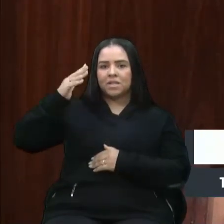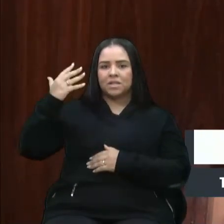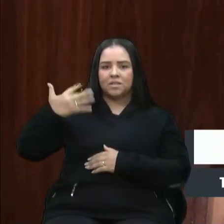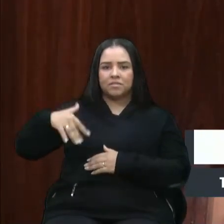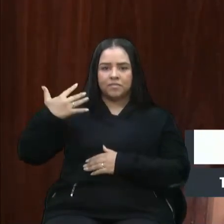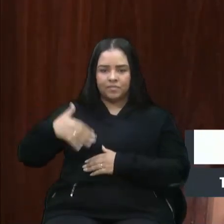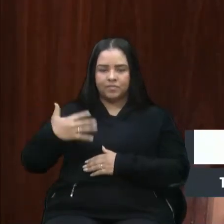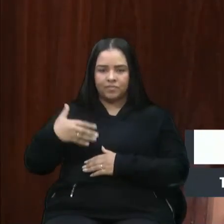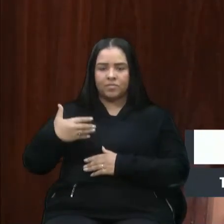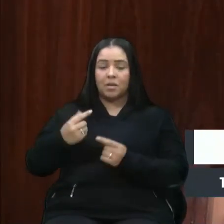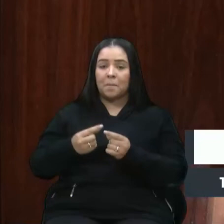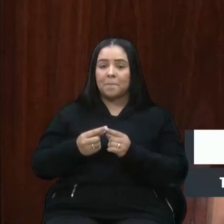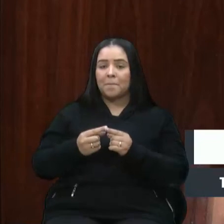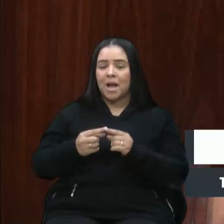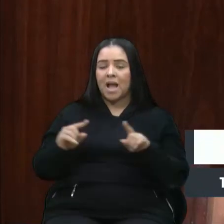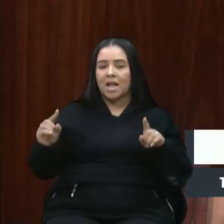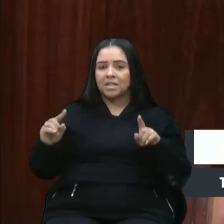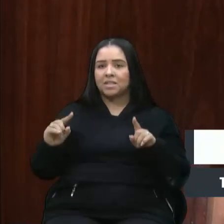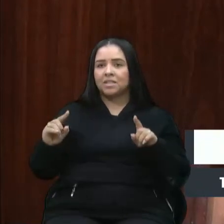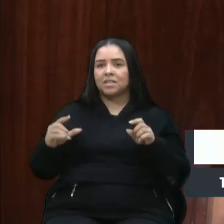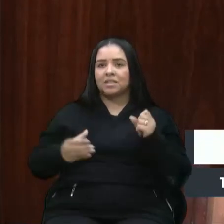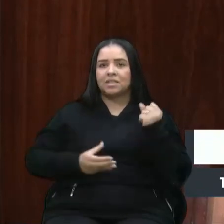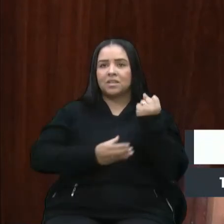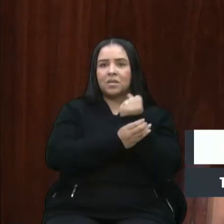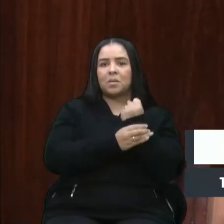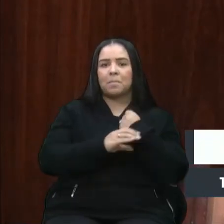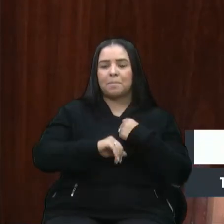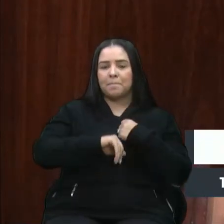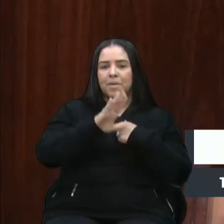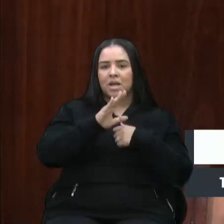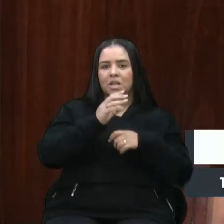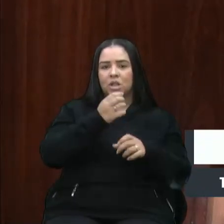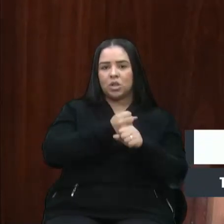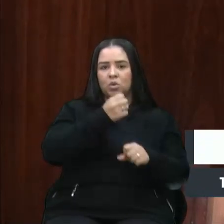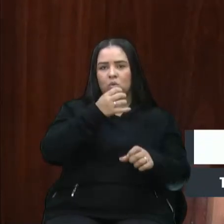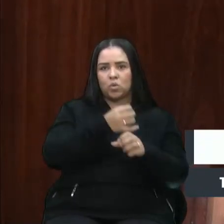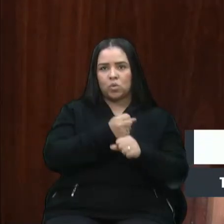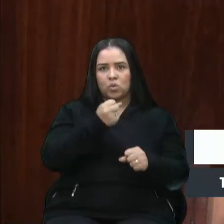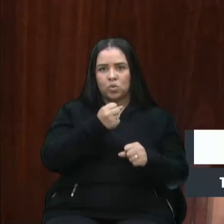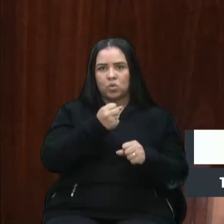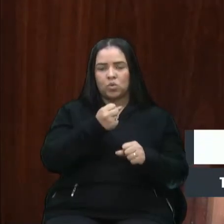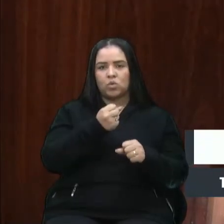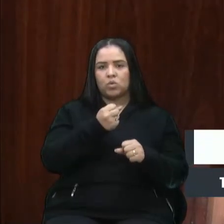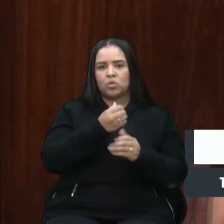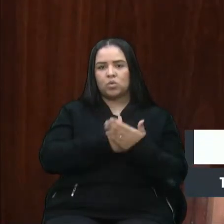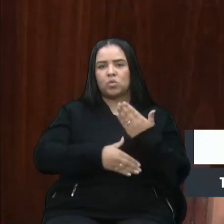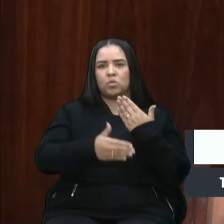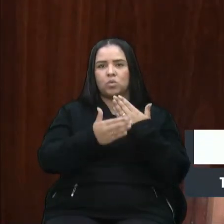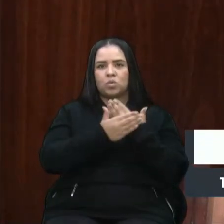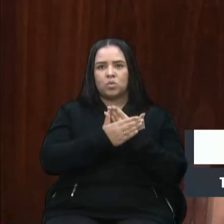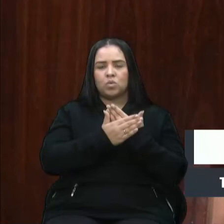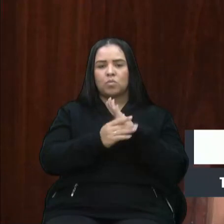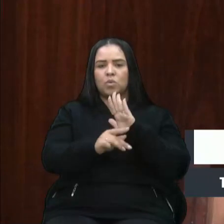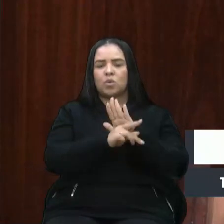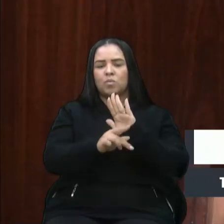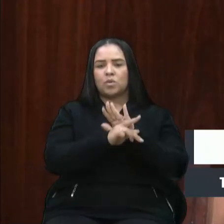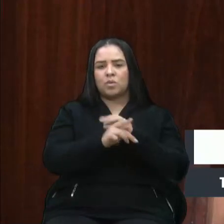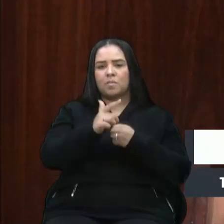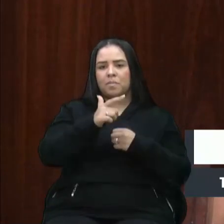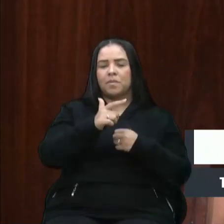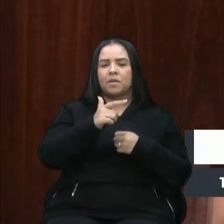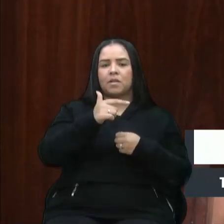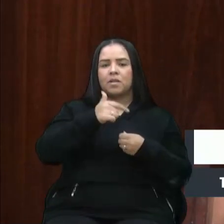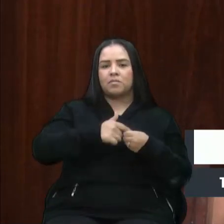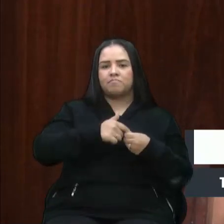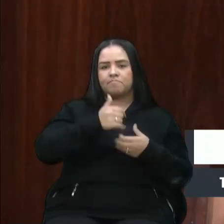combustível mas garante mais lucratividade para o restante dos acionistas da Petrobras que não são